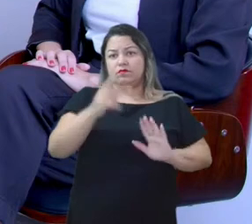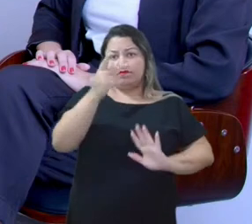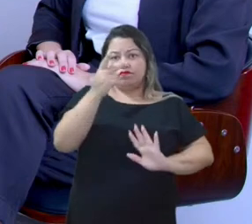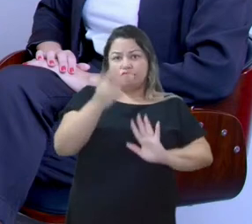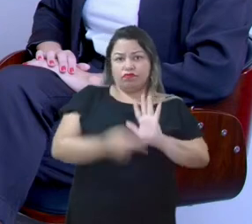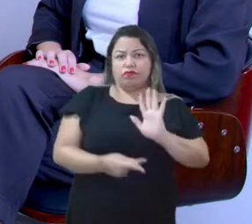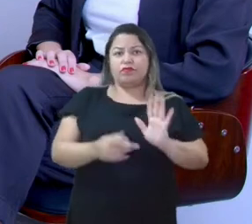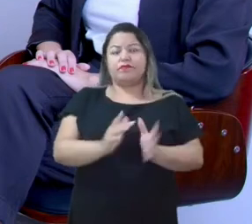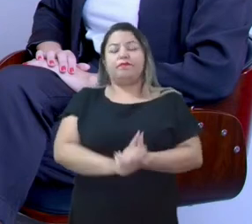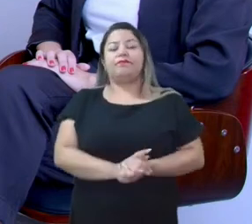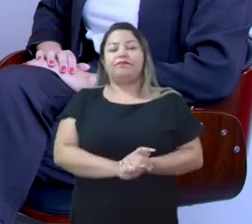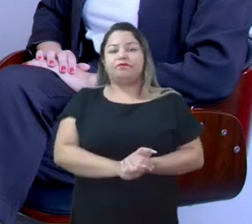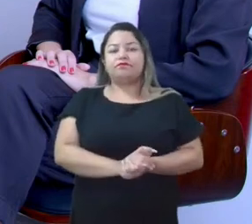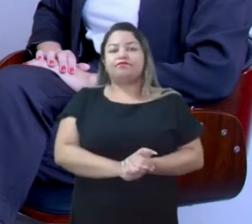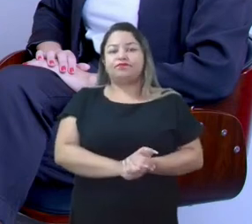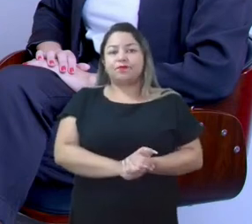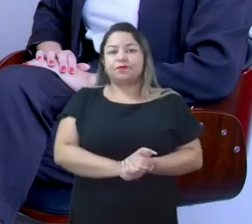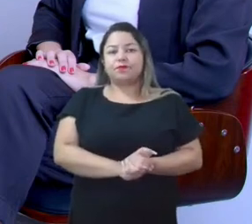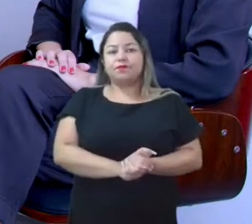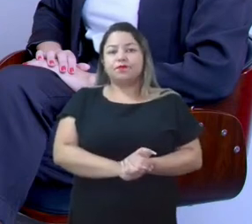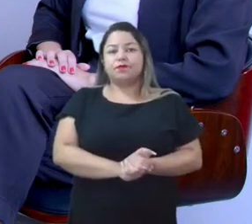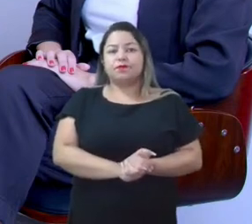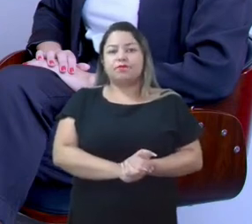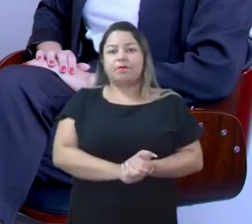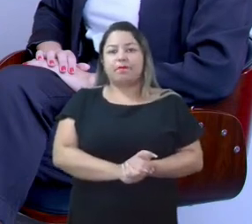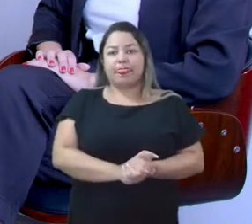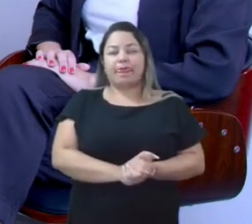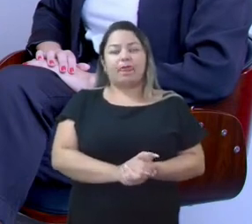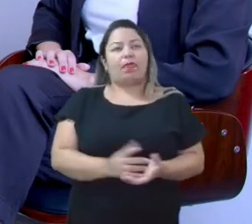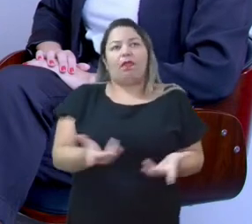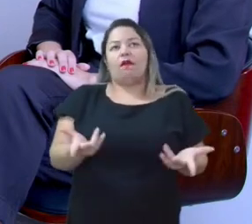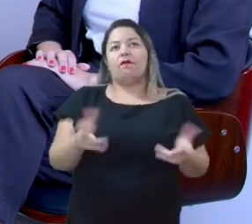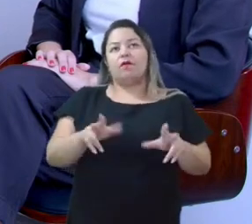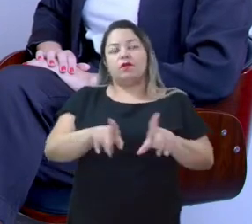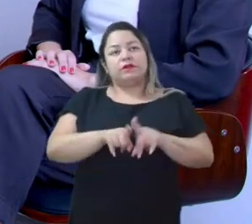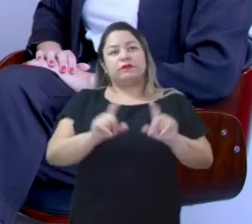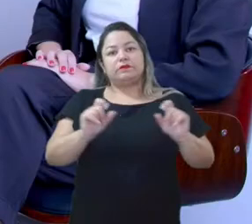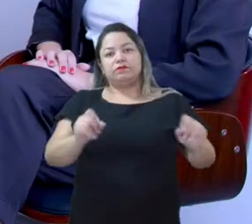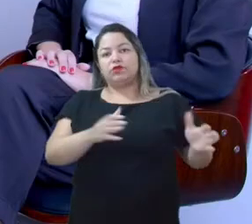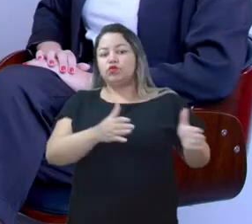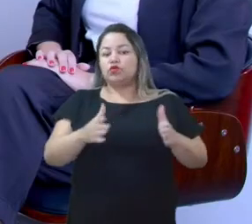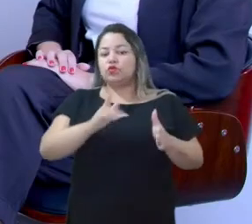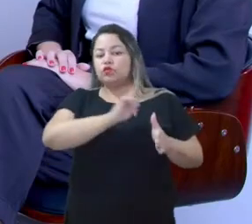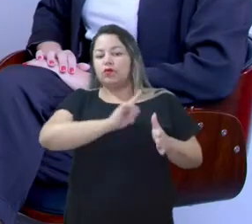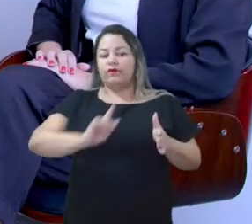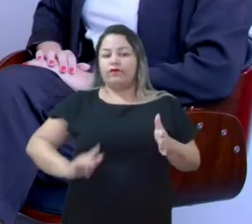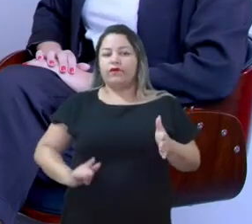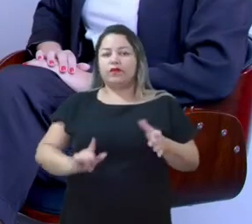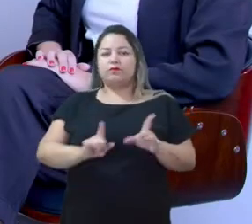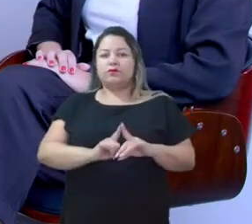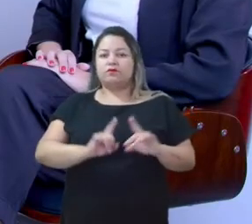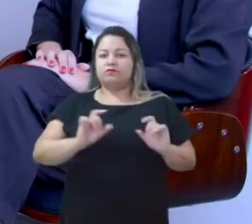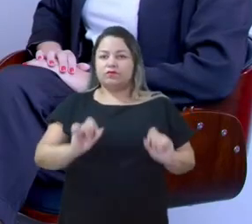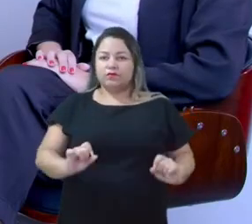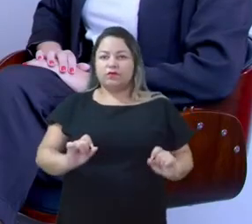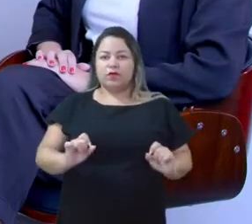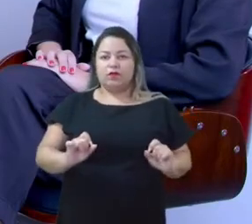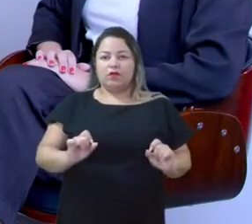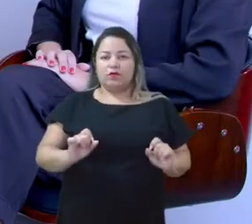2019, evidente que num cenário muito atípico, né, um cenário de um governo